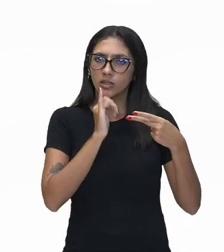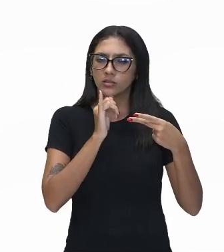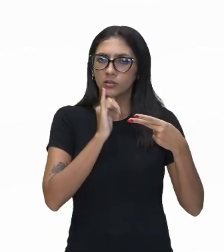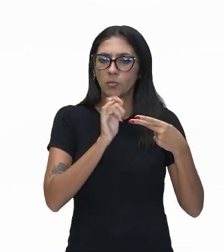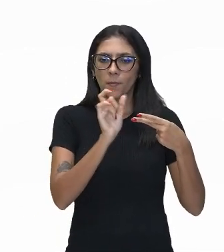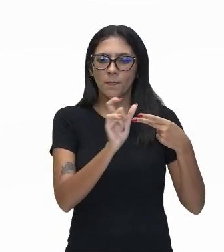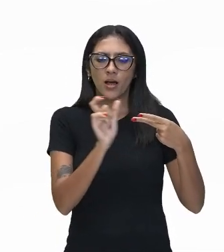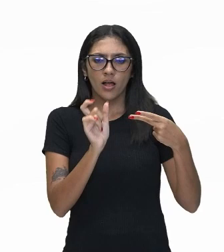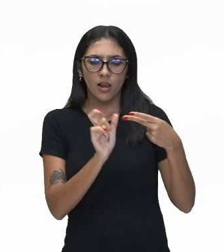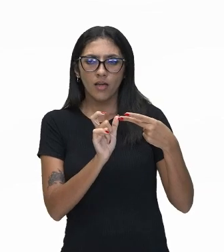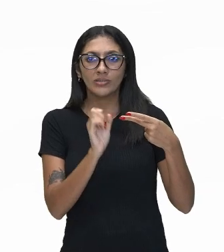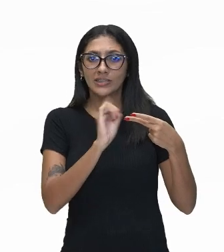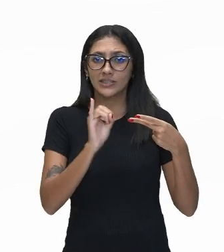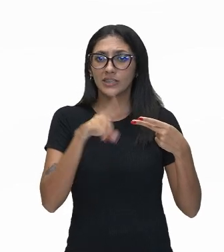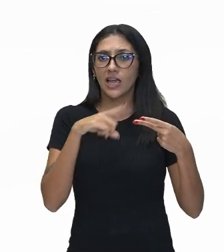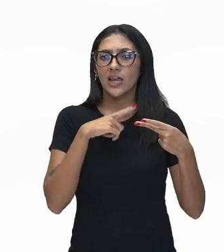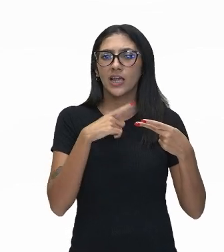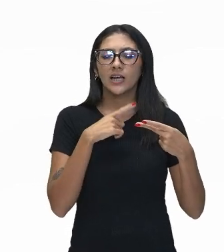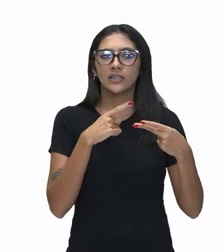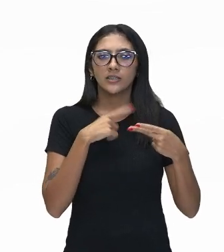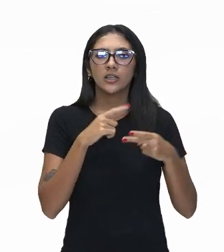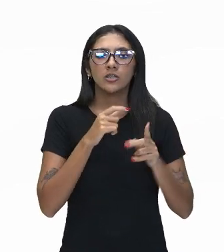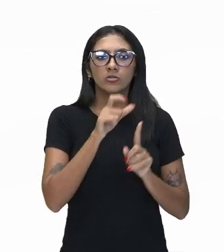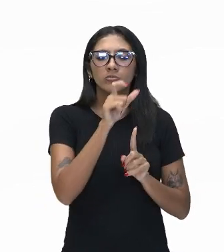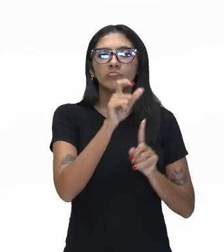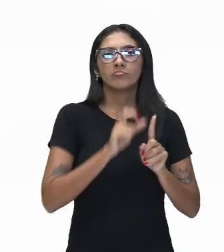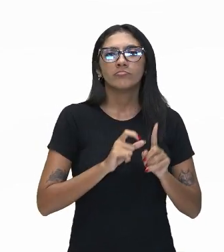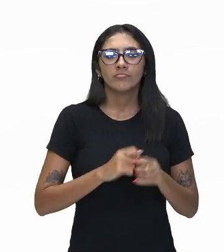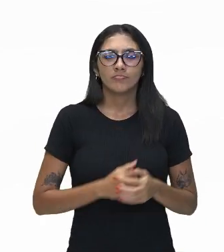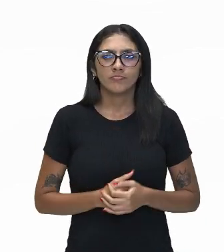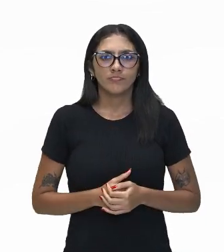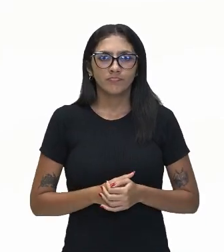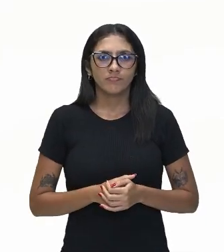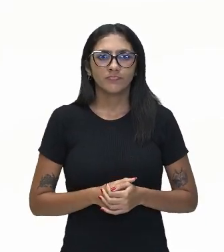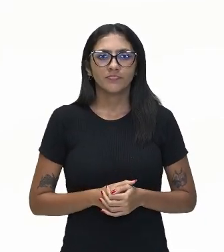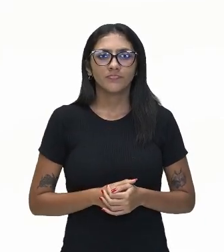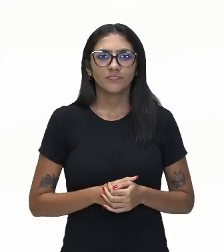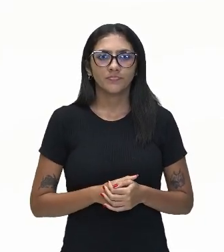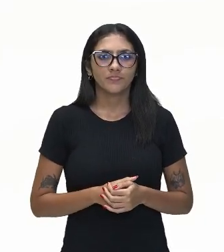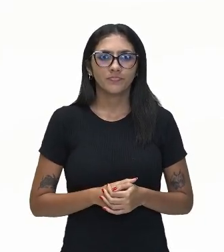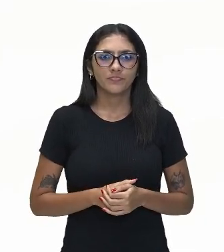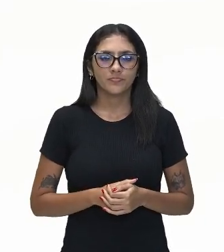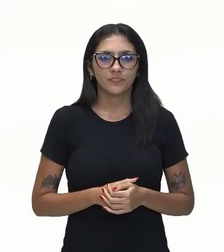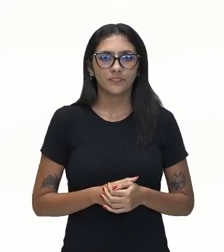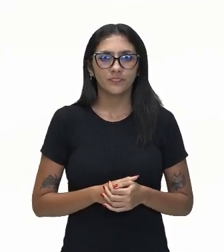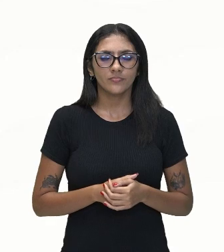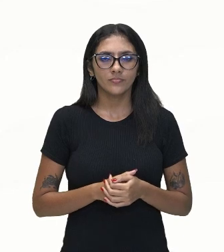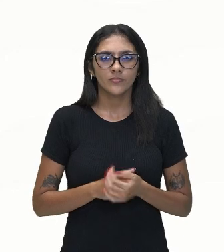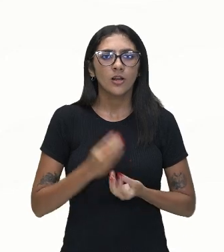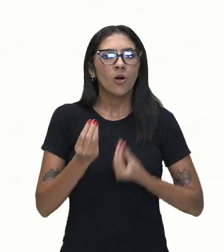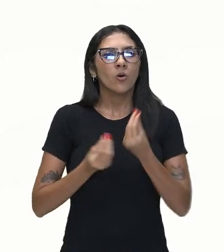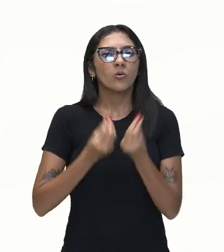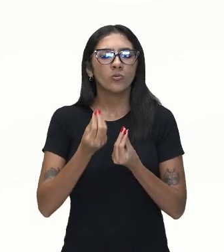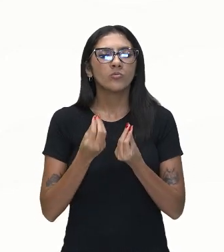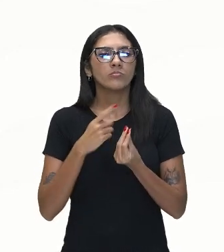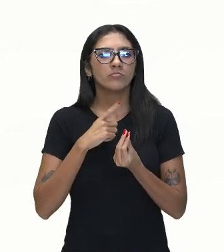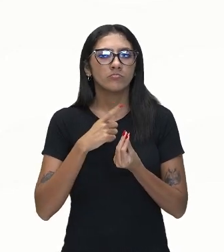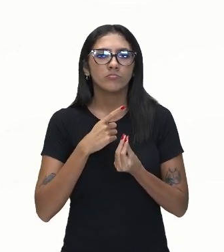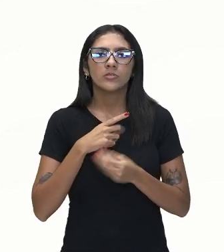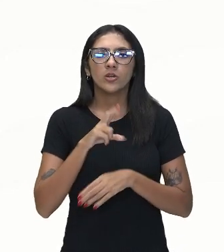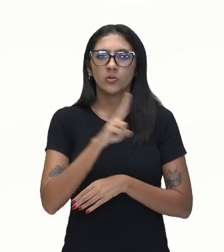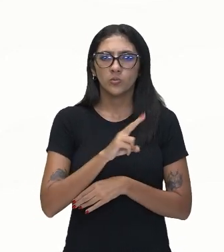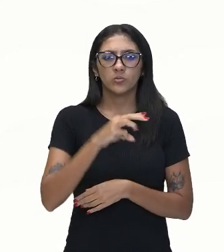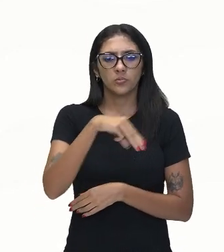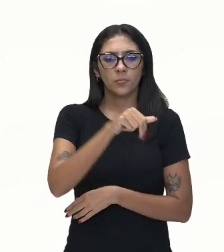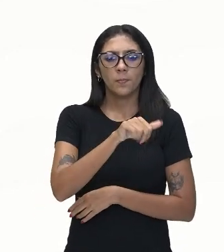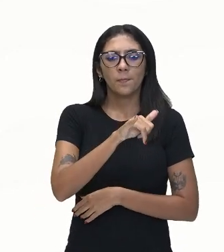elas estão aí no lugar de sujeito, representando o sujeito. Quando essas expressões, que expressões? Mais de